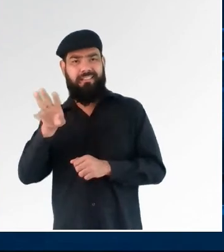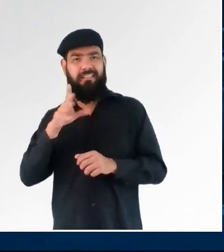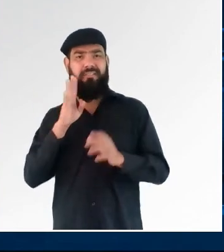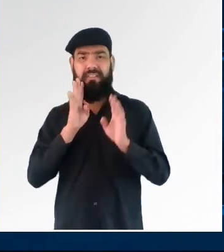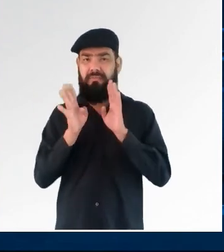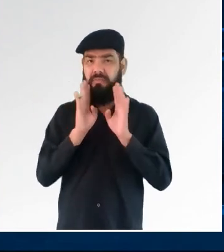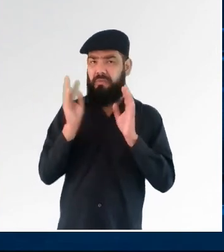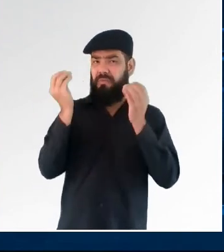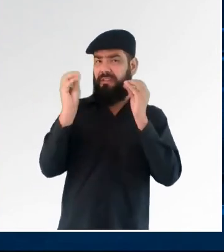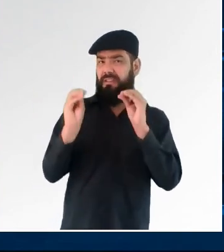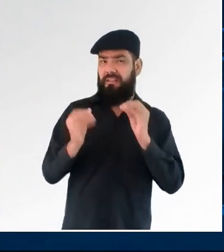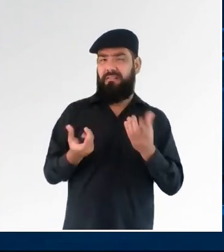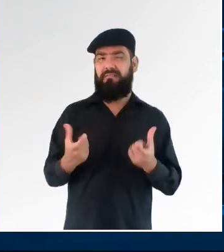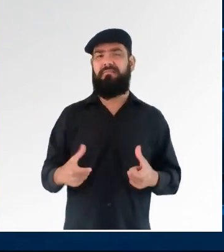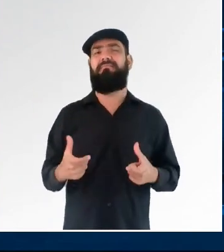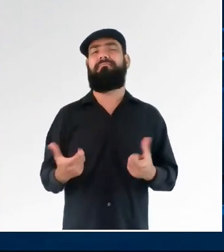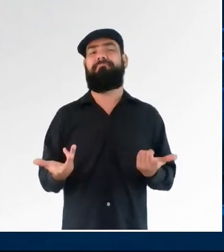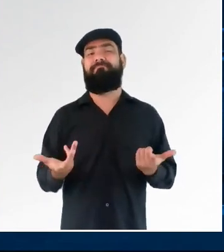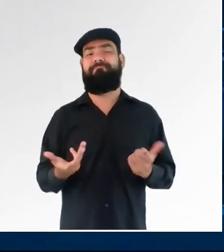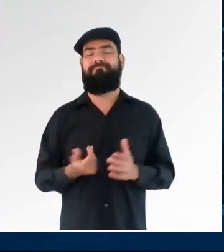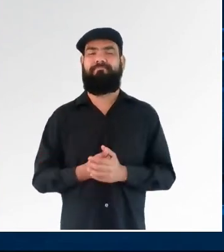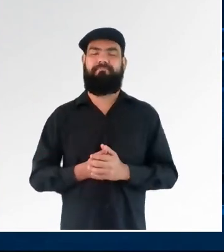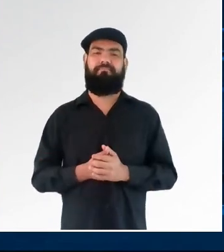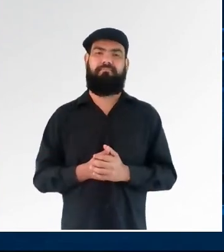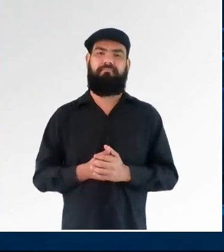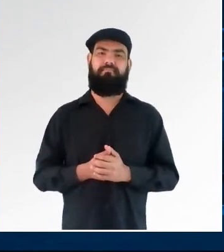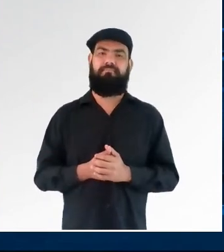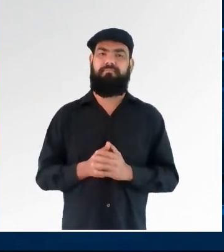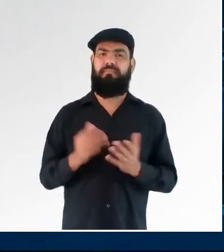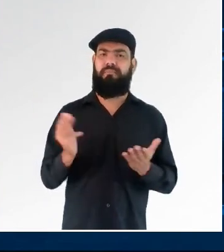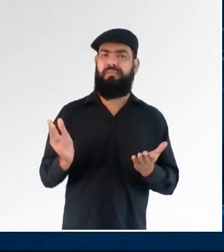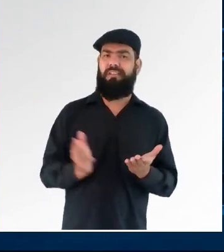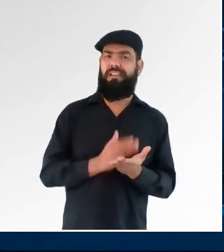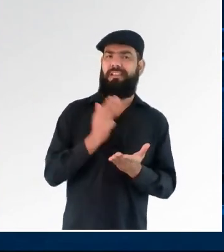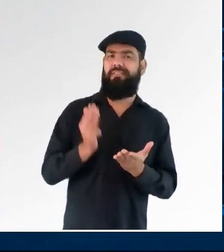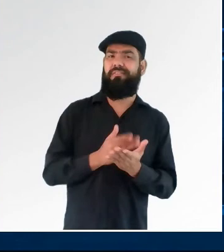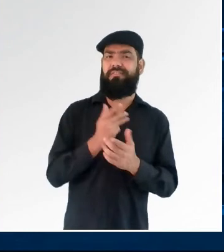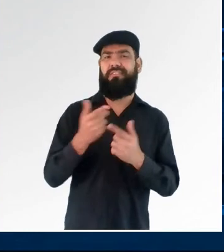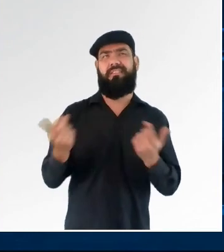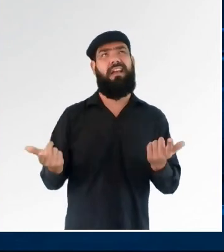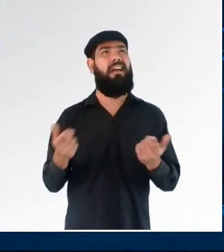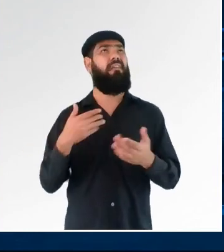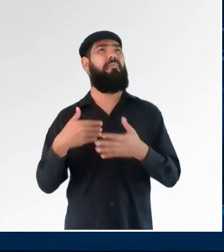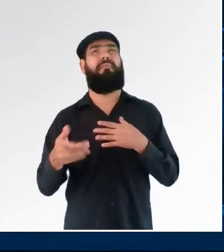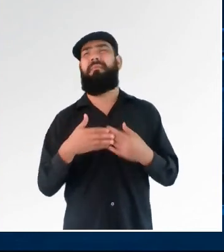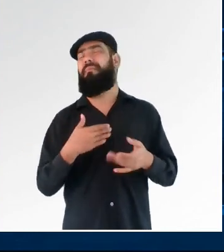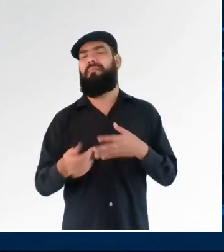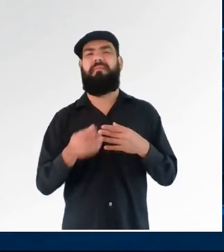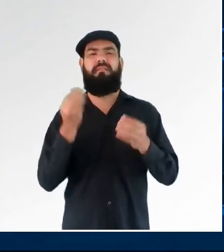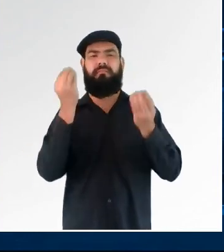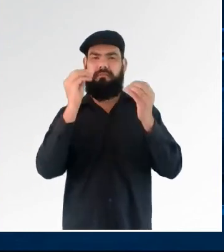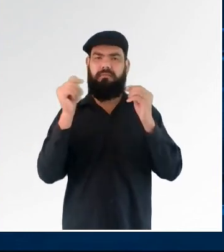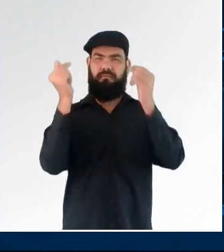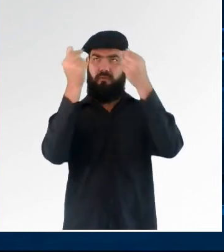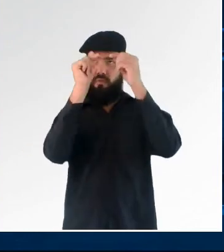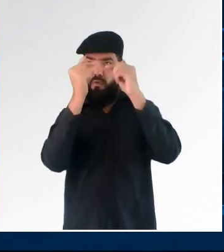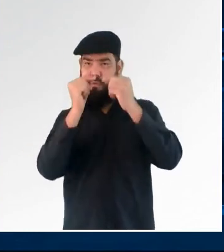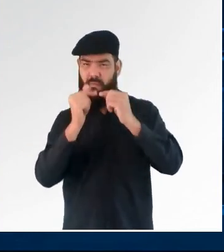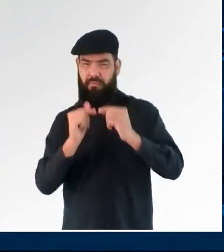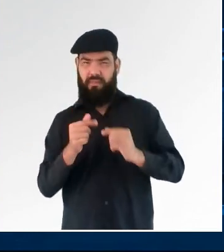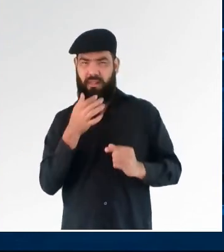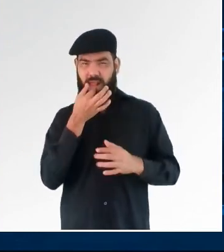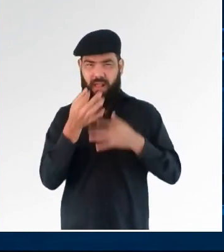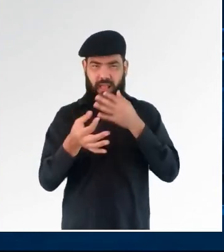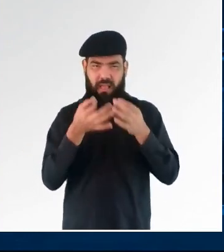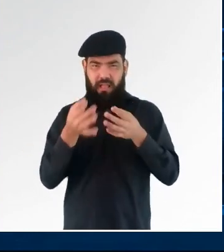escrever um livro, no jornal, no jornalzinho da escola. Tem que ver, considerar ali